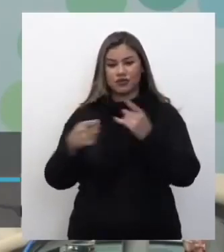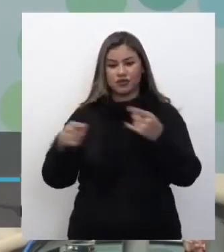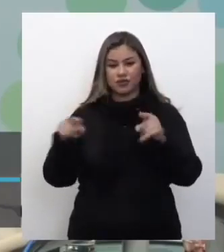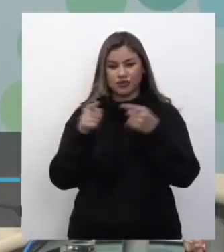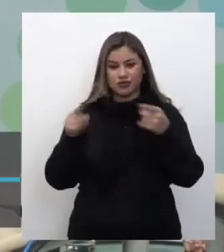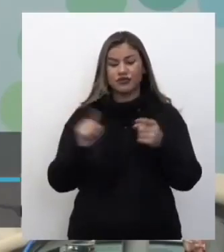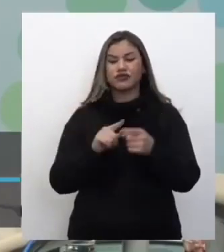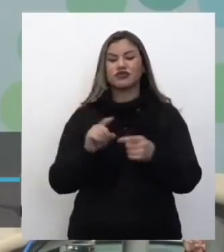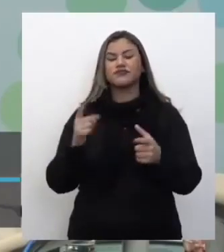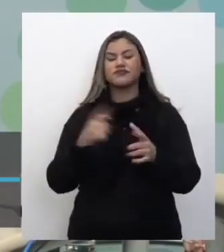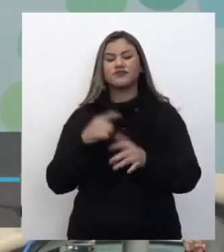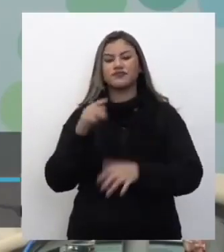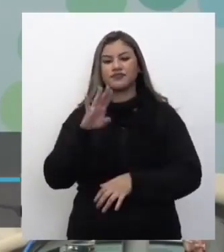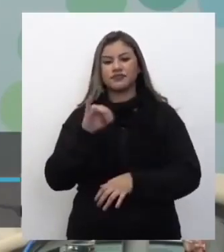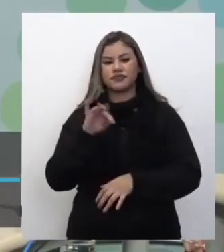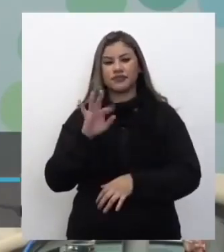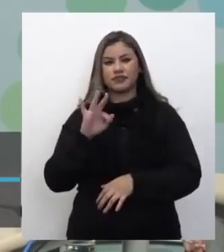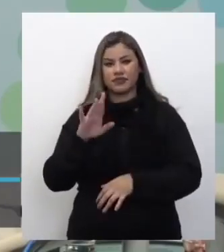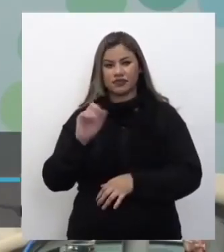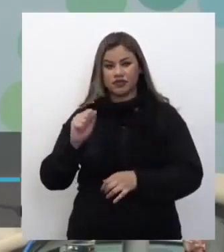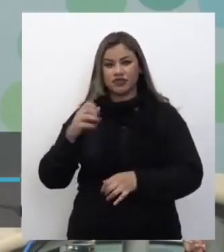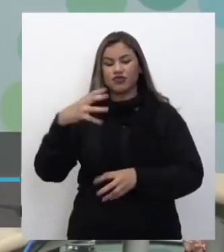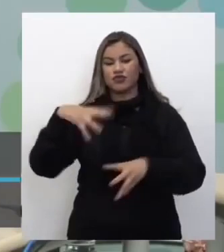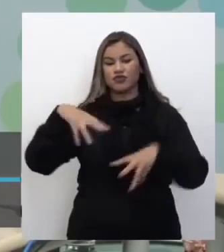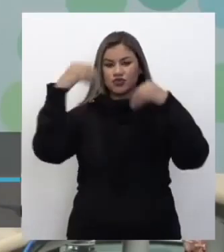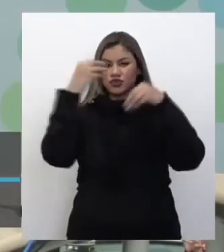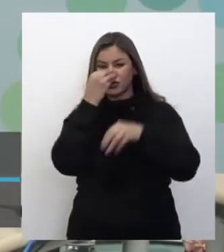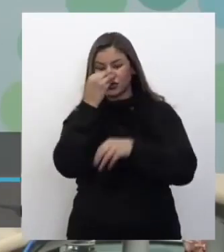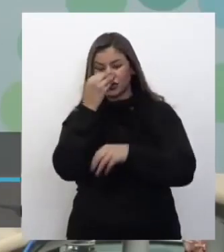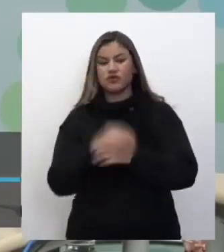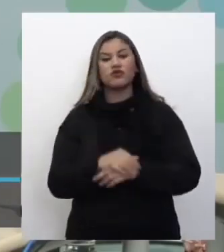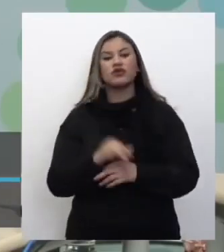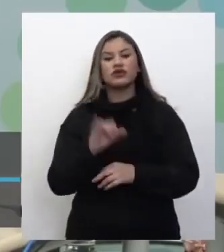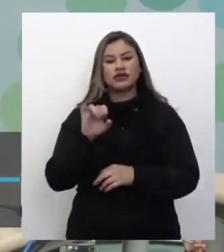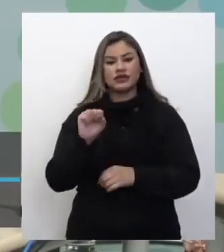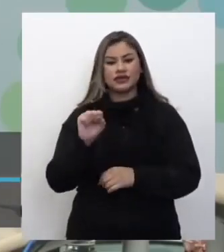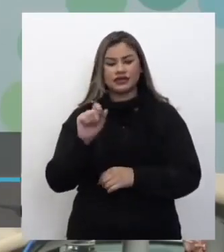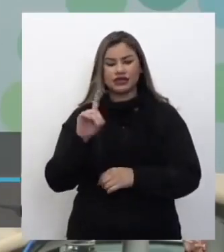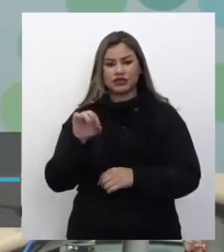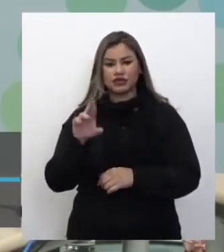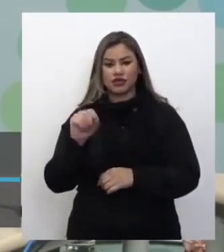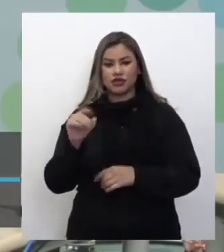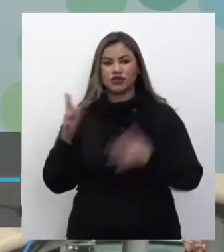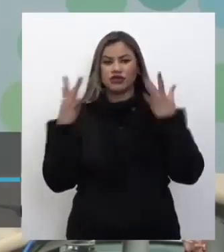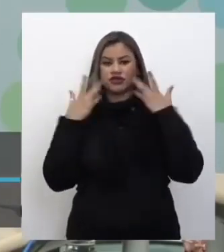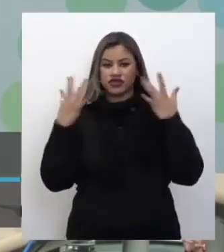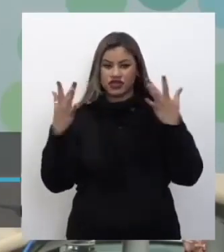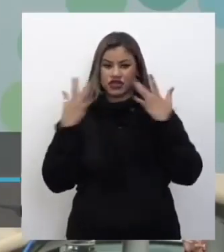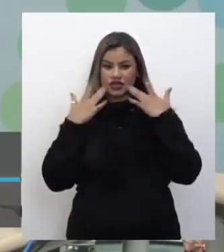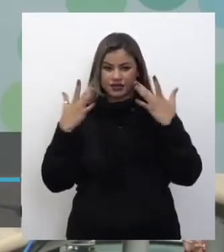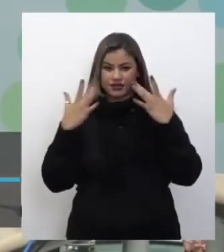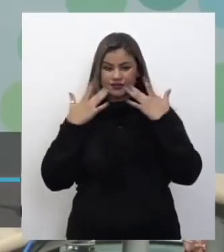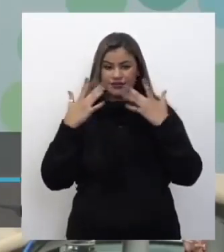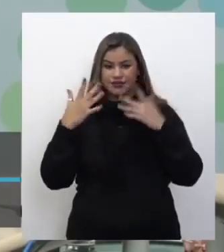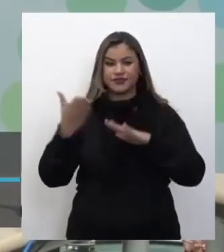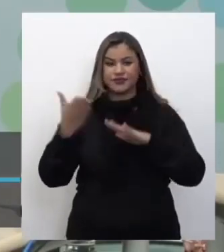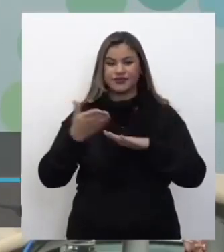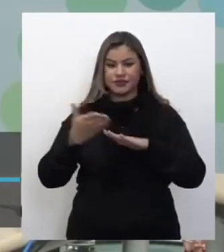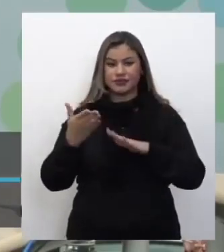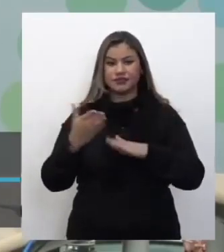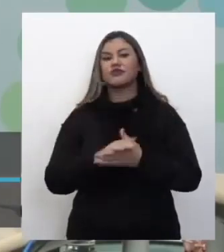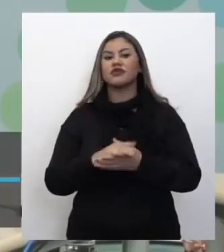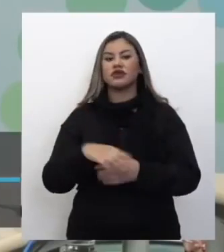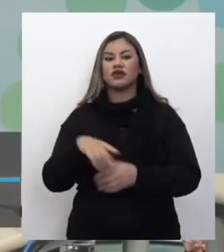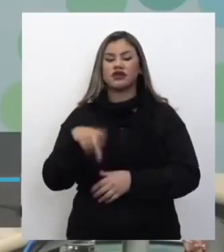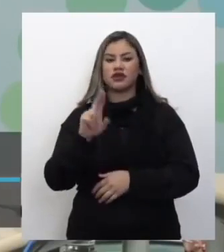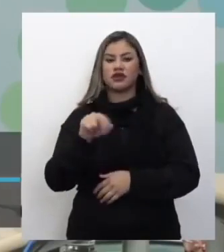circo. A Isadora, o teatro contemporâneo. O Kaique, musical. O João Vitor, o drama. O Cauã,